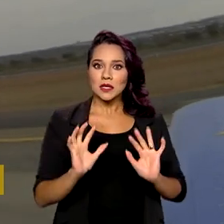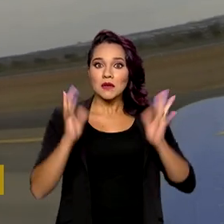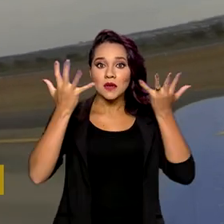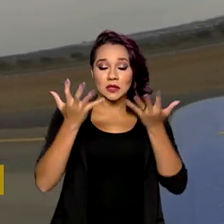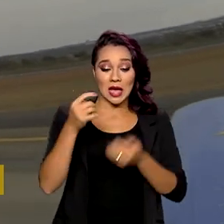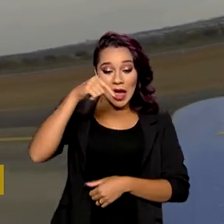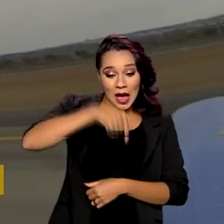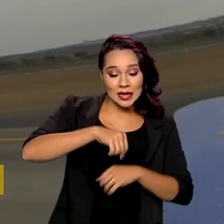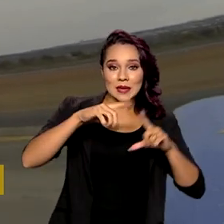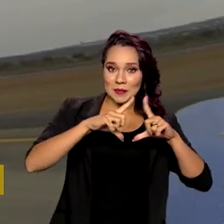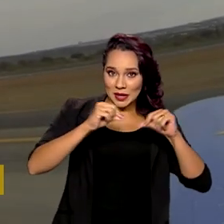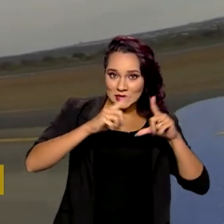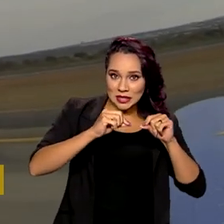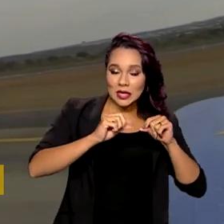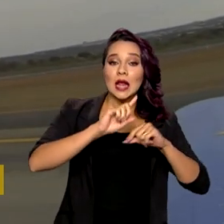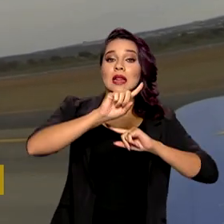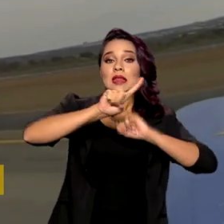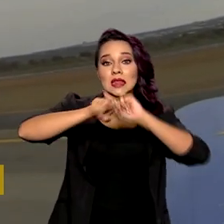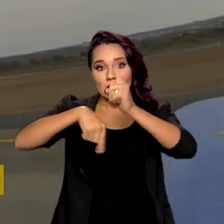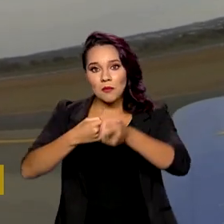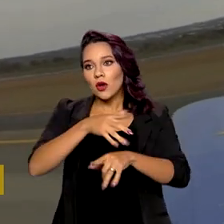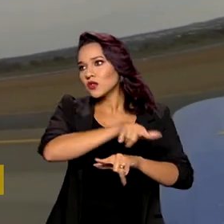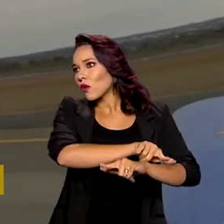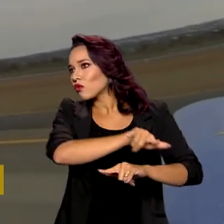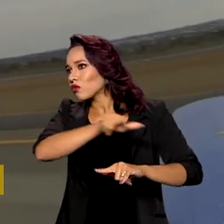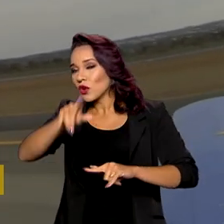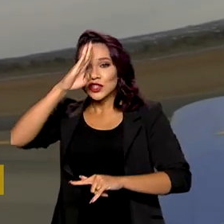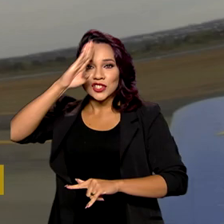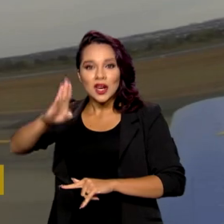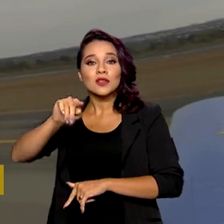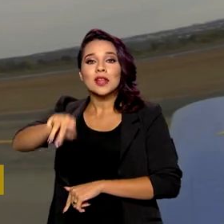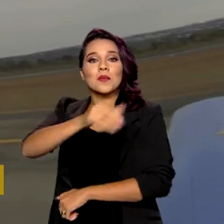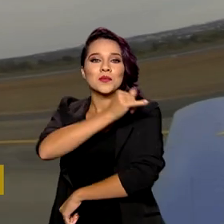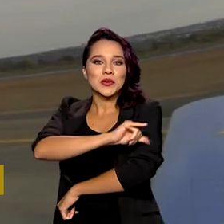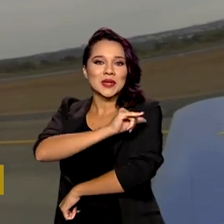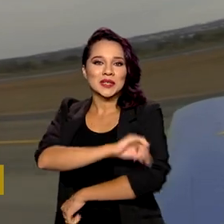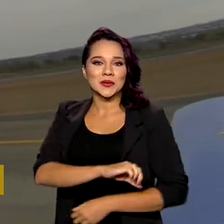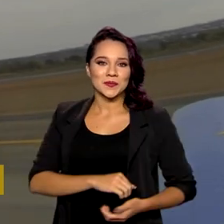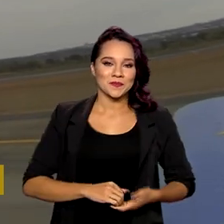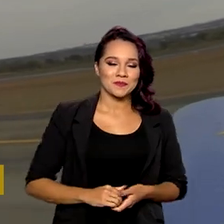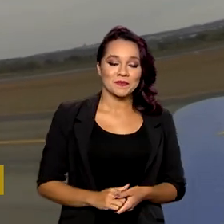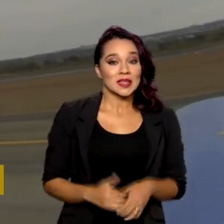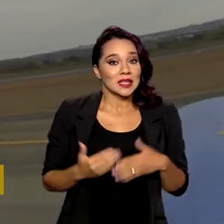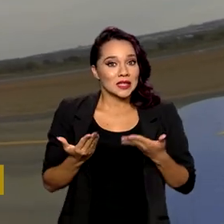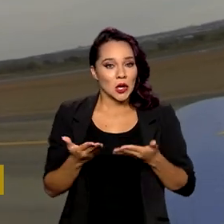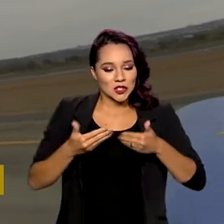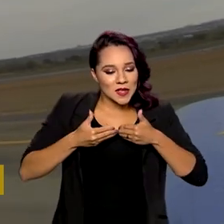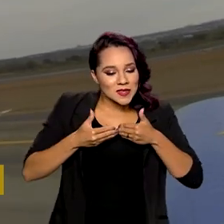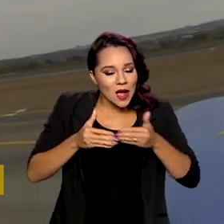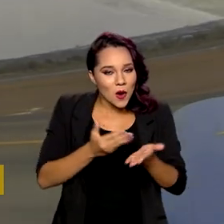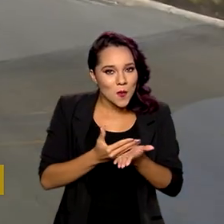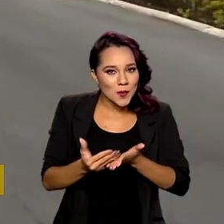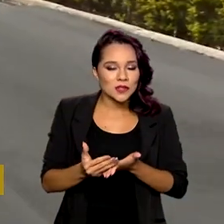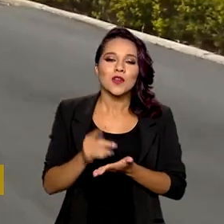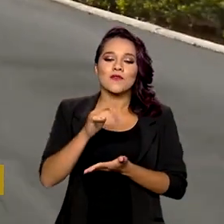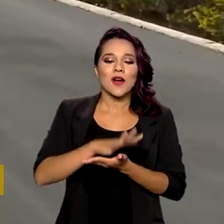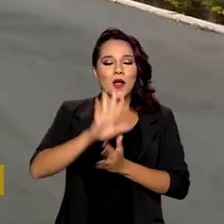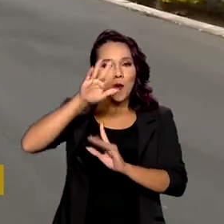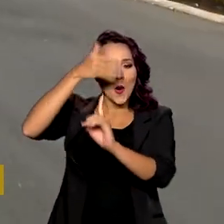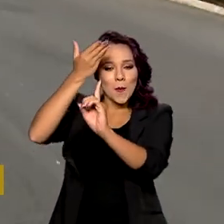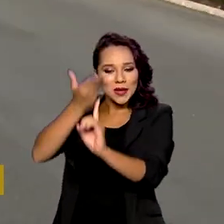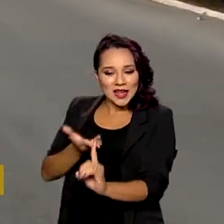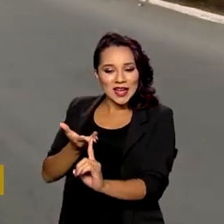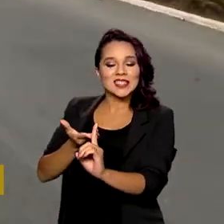esse evento aqui em Brasília e logo na sequência eles prosseguem para o Rio de Janeiro. Então logo na abertura eles já vão fazer uma